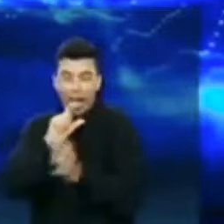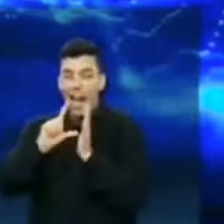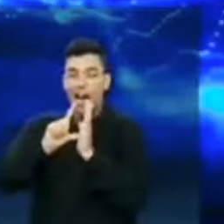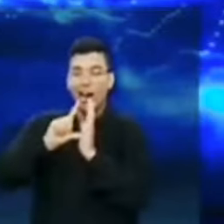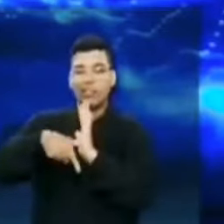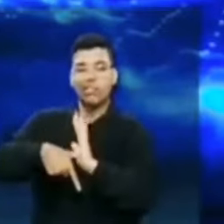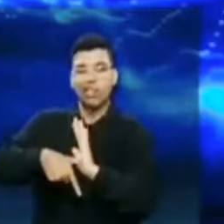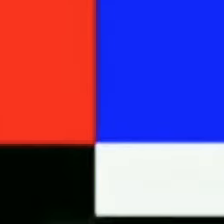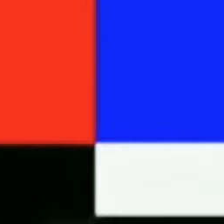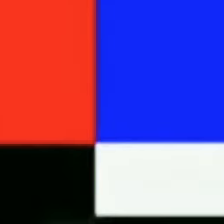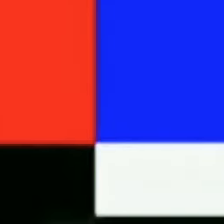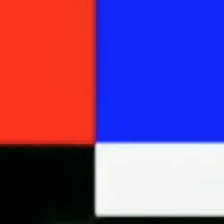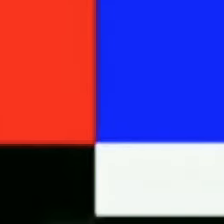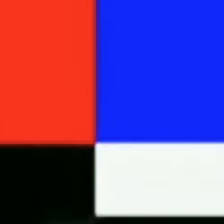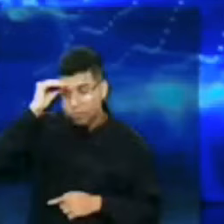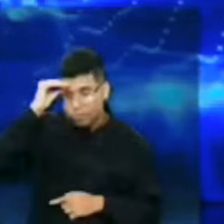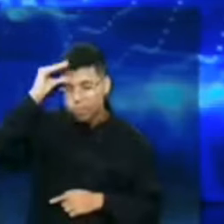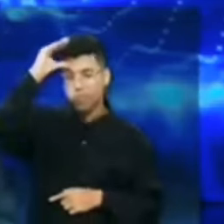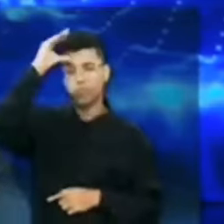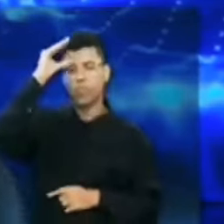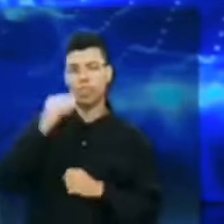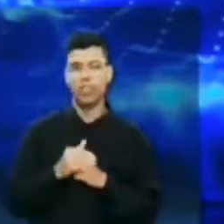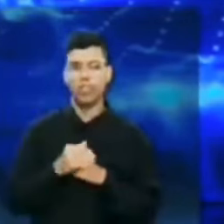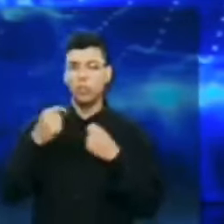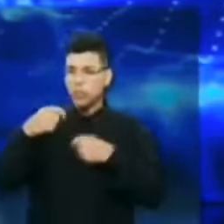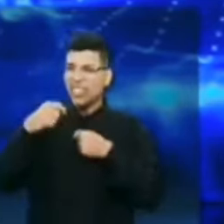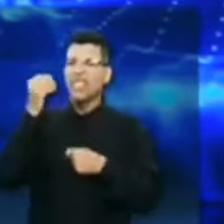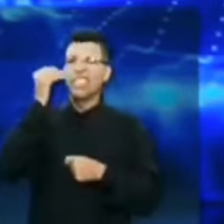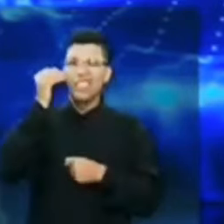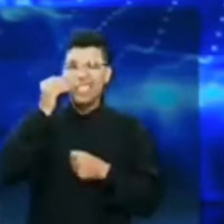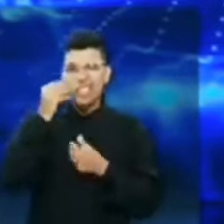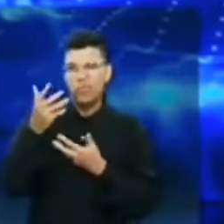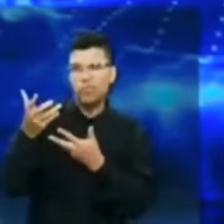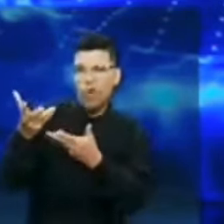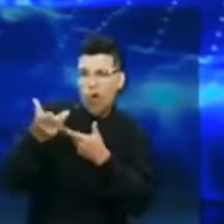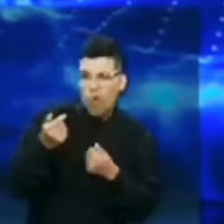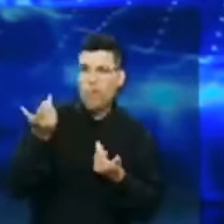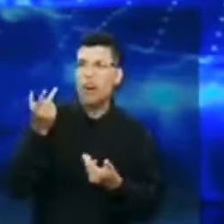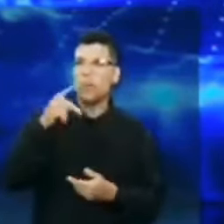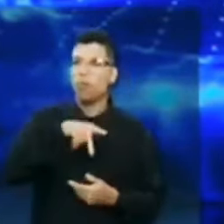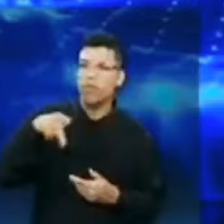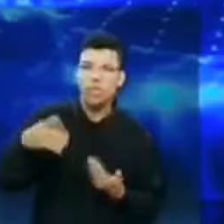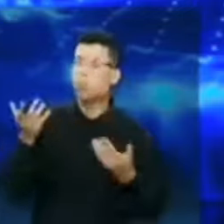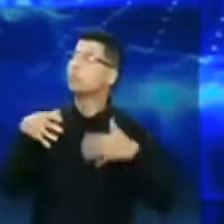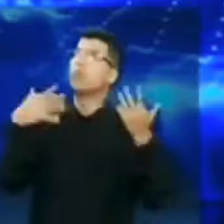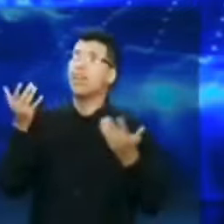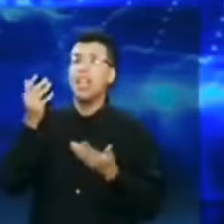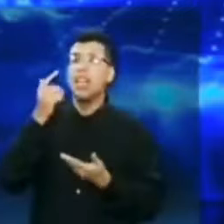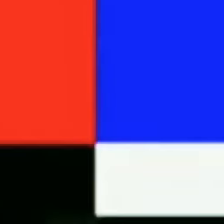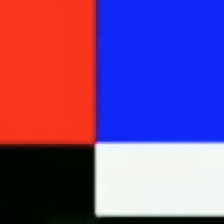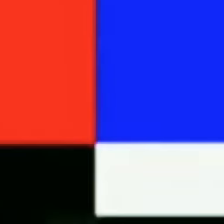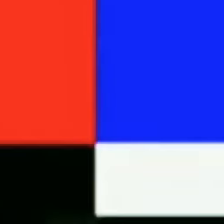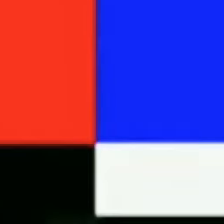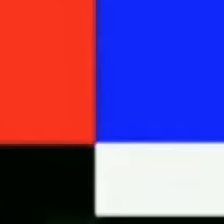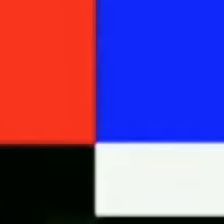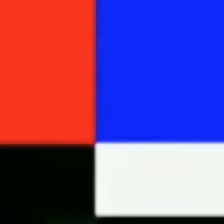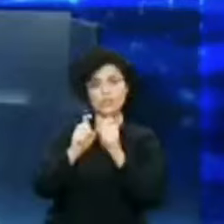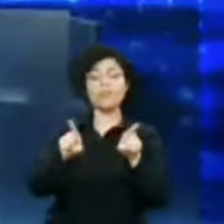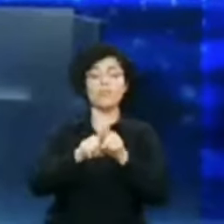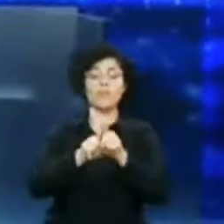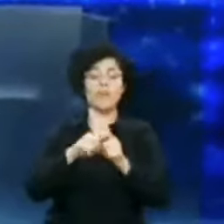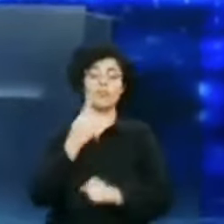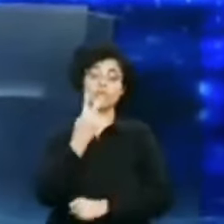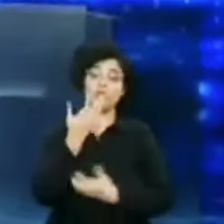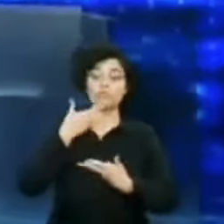analfabeto do que já era convidar professores quem sabe trabalhar de domingo quem sabe trabalhar de sábado